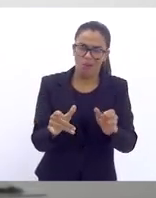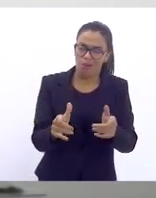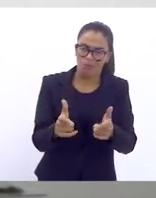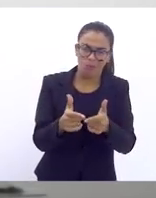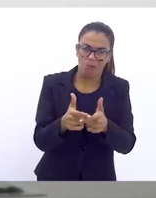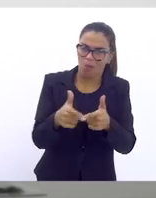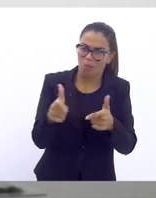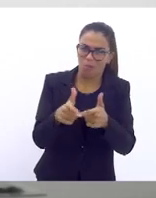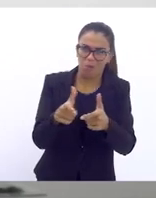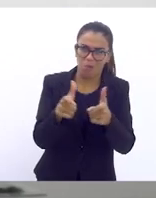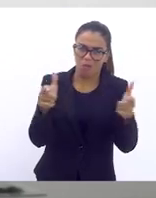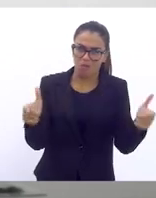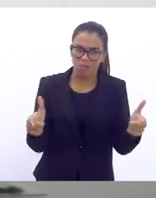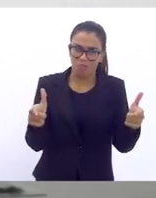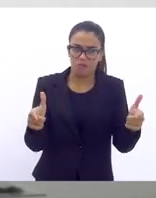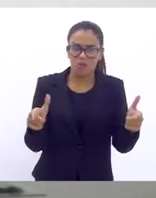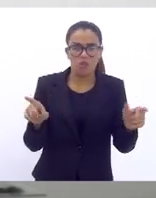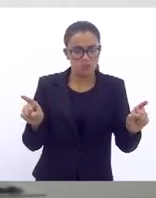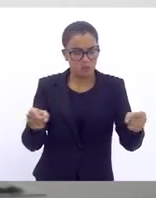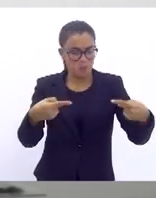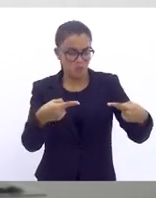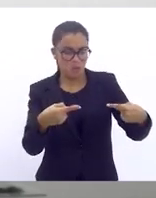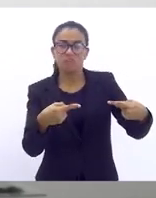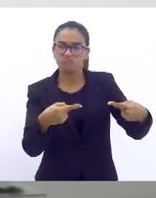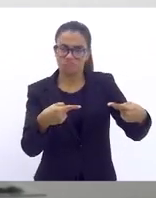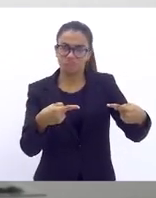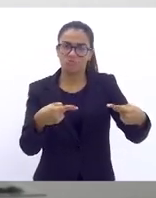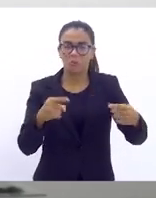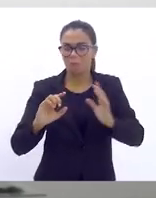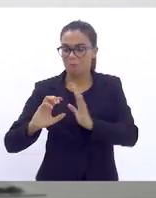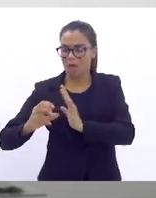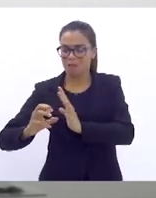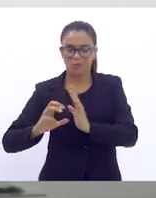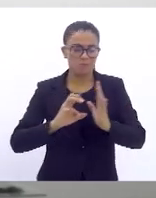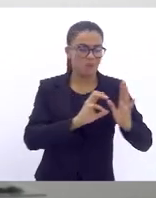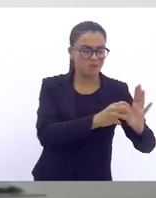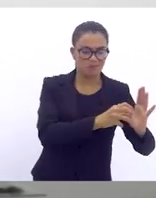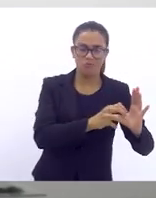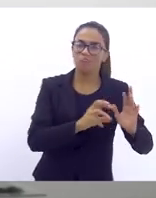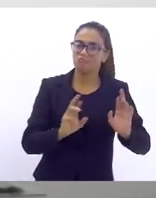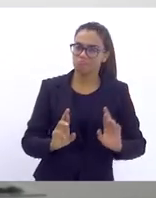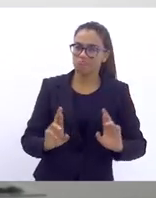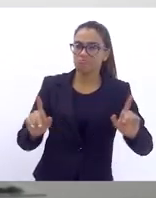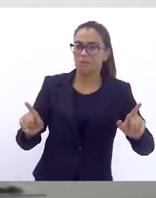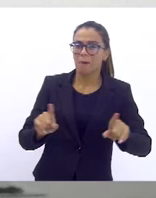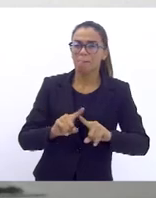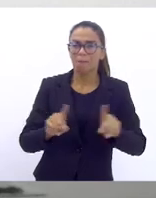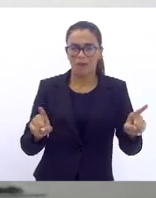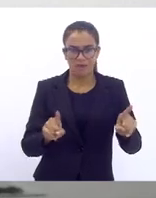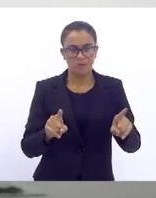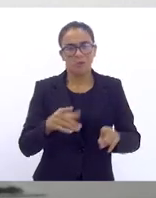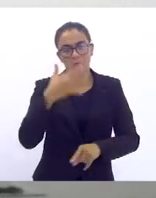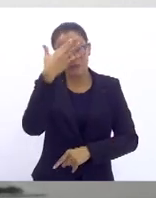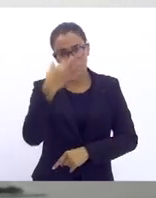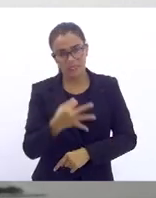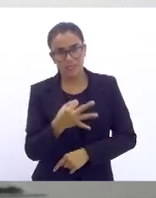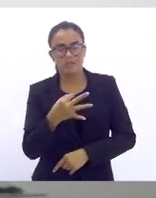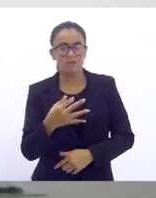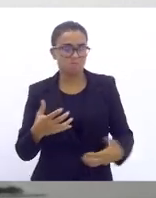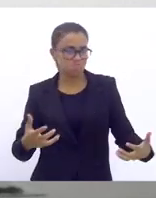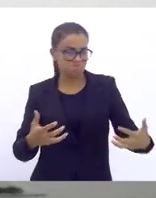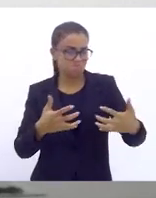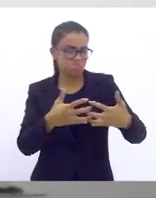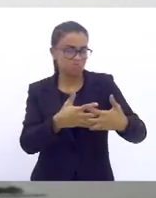da base do governo Diferentemente do meu amigo e querido e Professor Luiz Paulo sou da base do governo e quero e mas eu tenho certeza que nesse aspecto Luiz Paulo